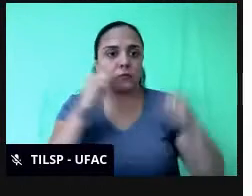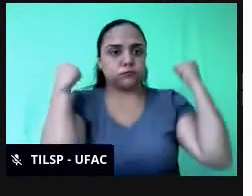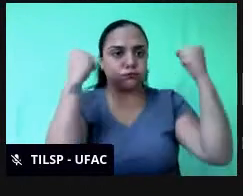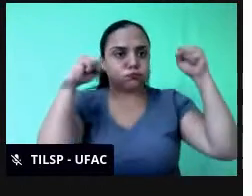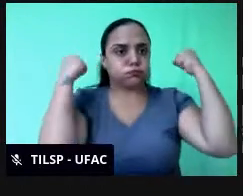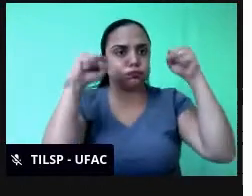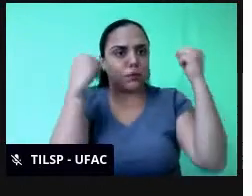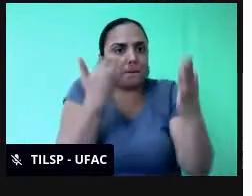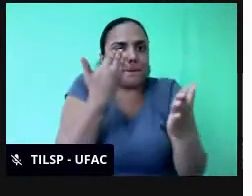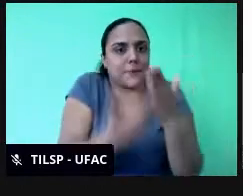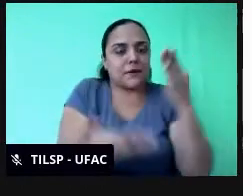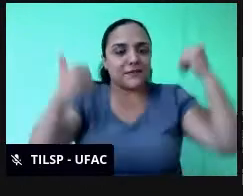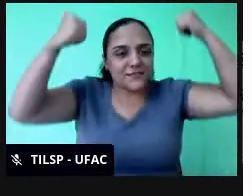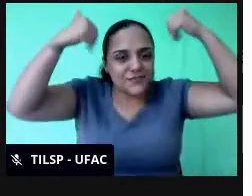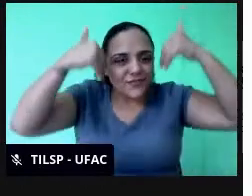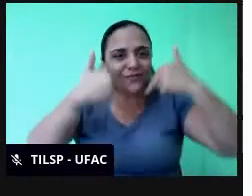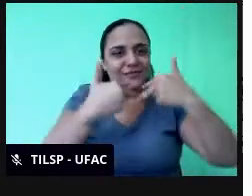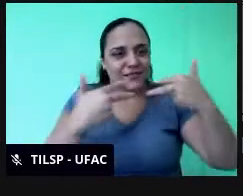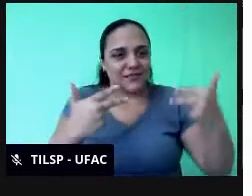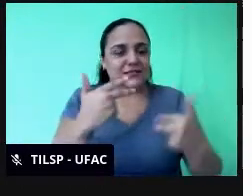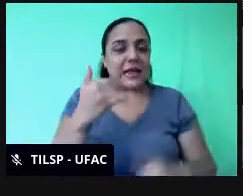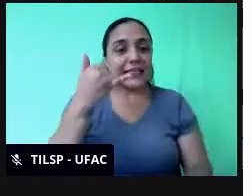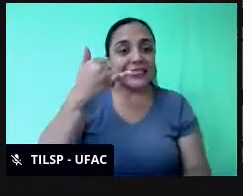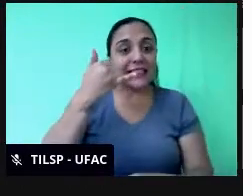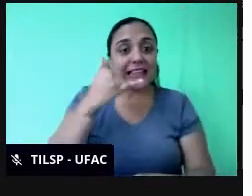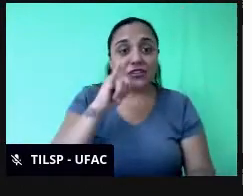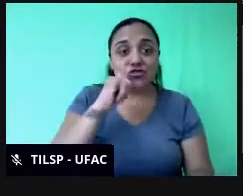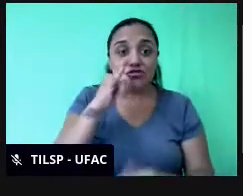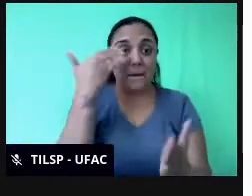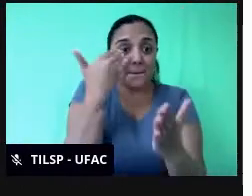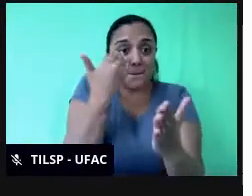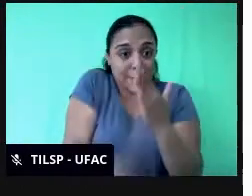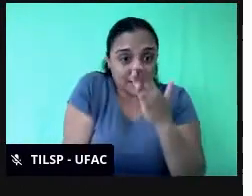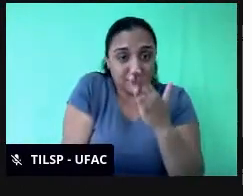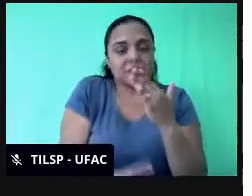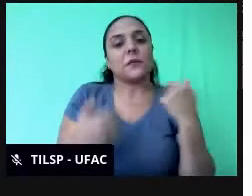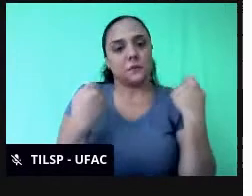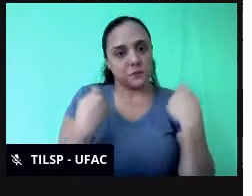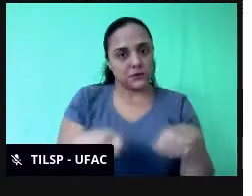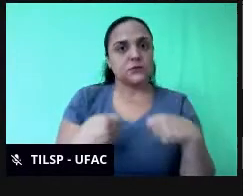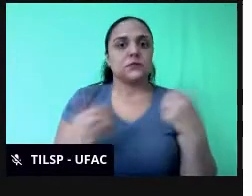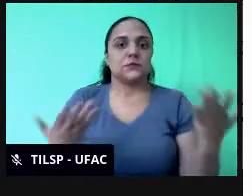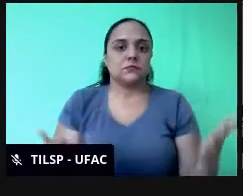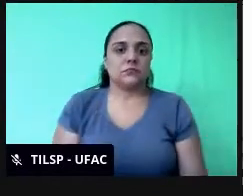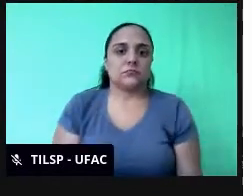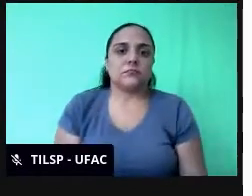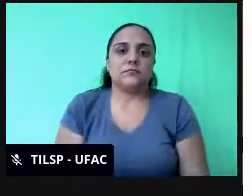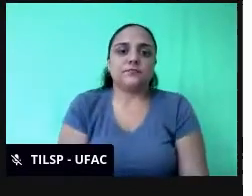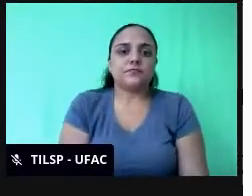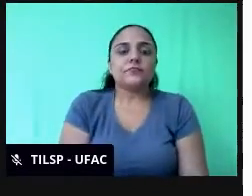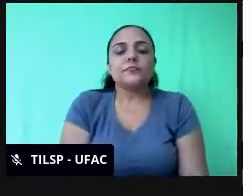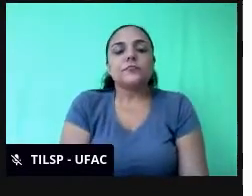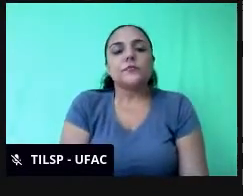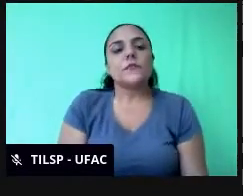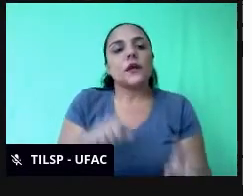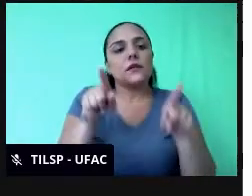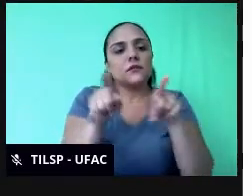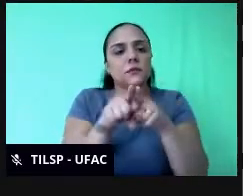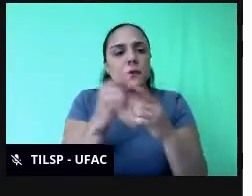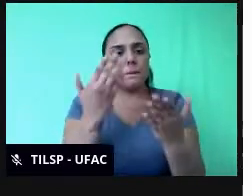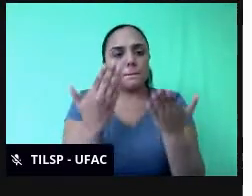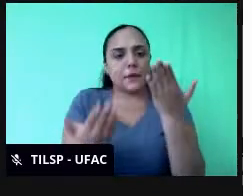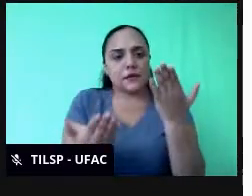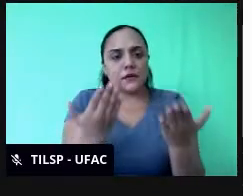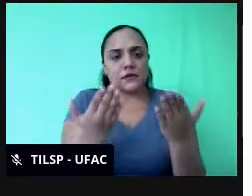para vocês que, em nutrição esportiva, utilizamos mais gramas por quilo de peso. Então, para